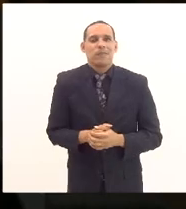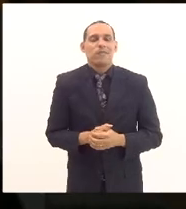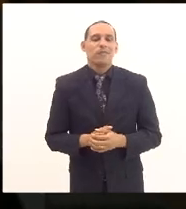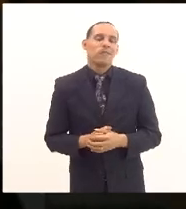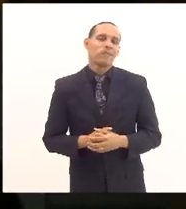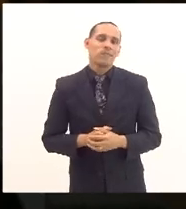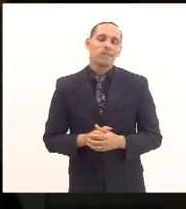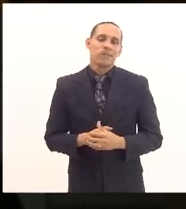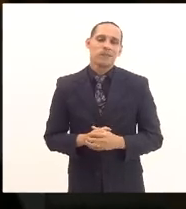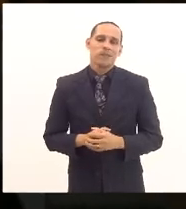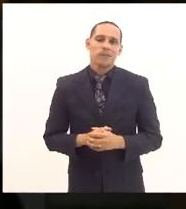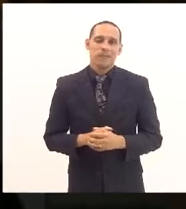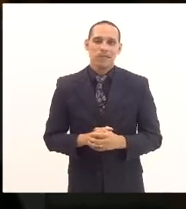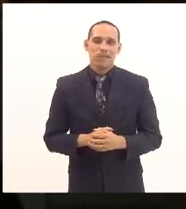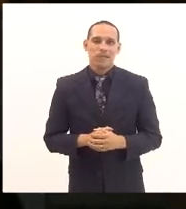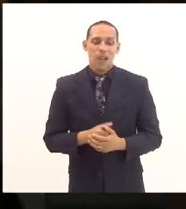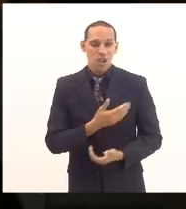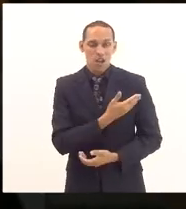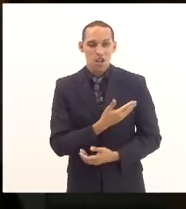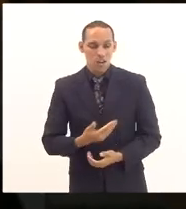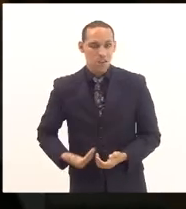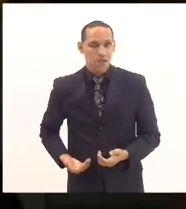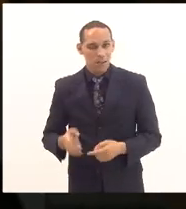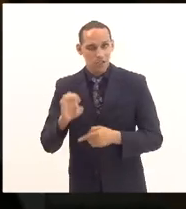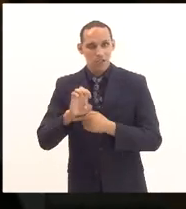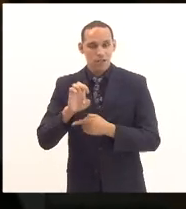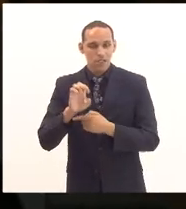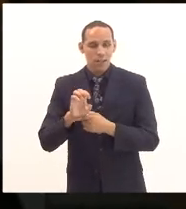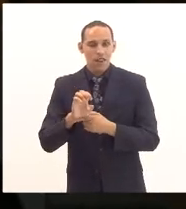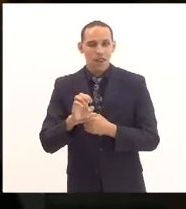É como o governo do Estado,